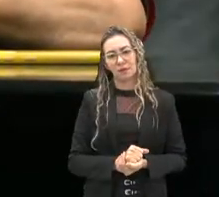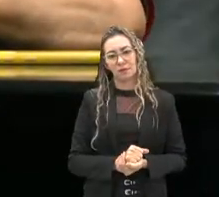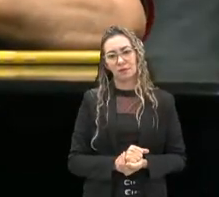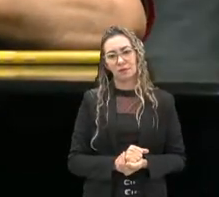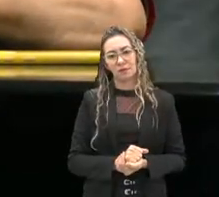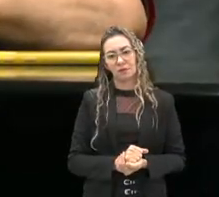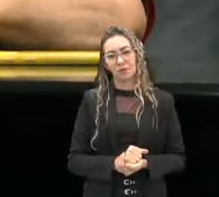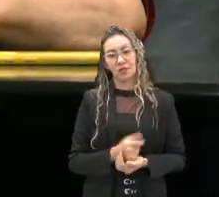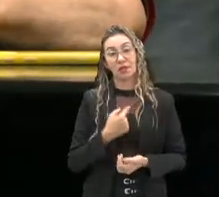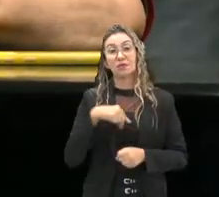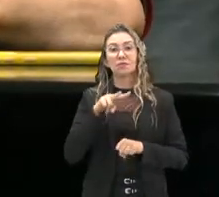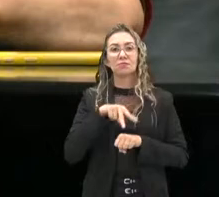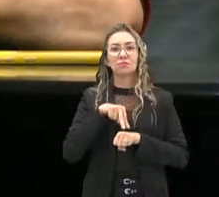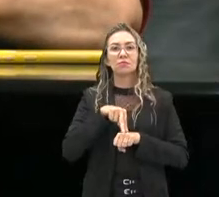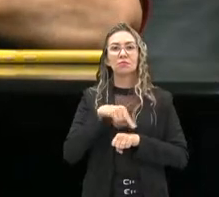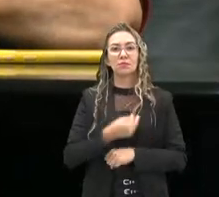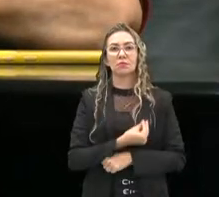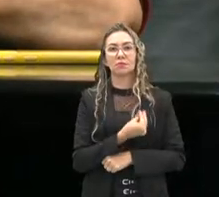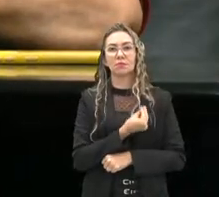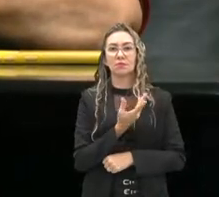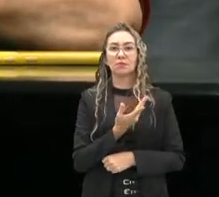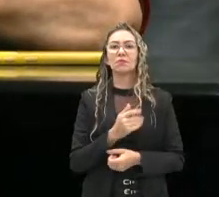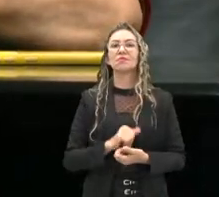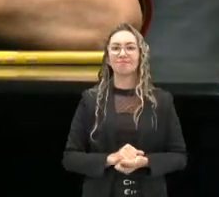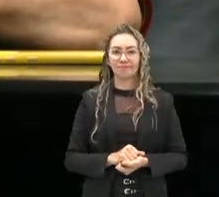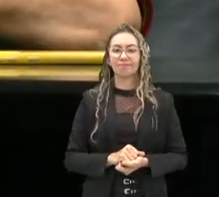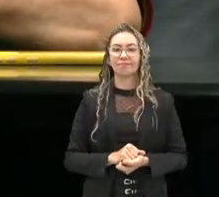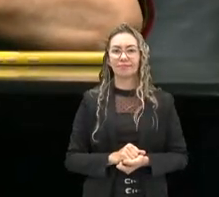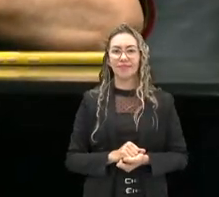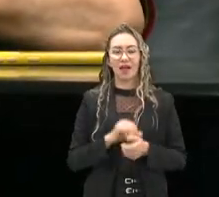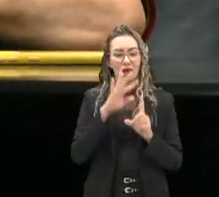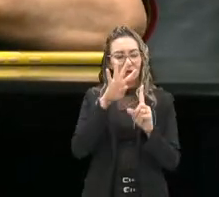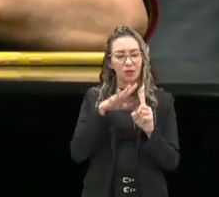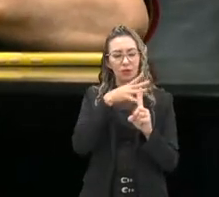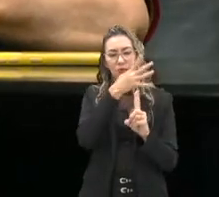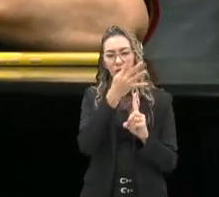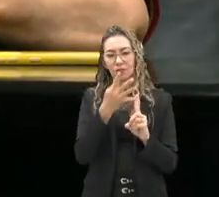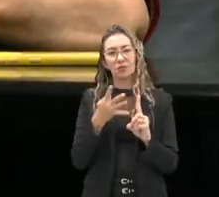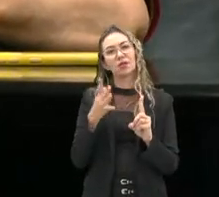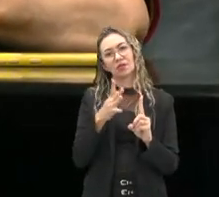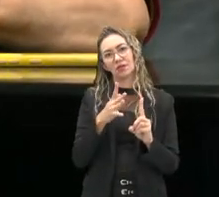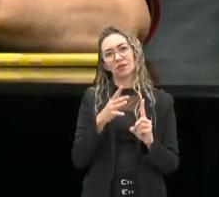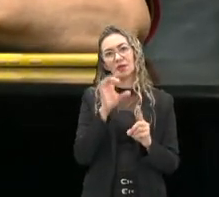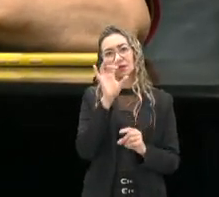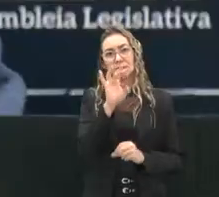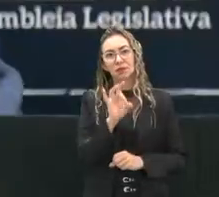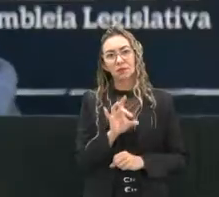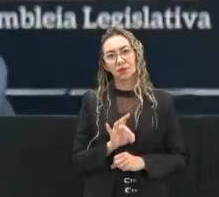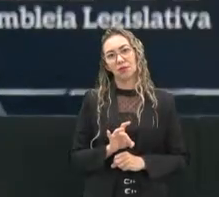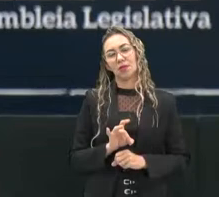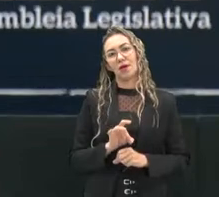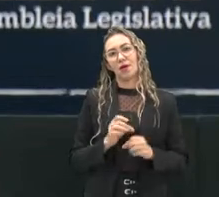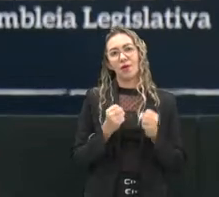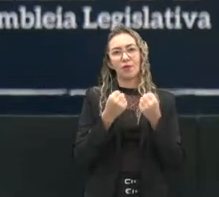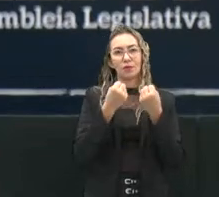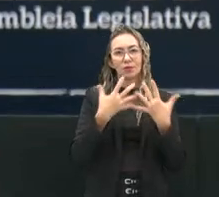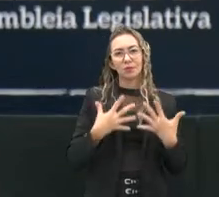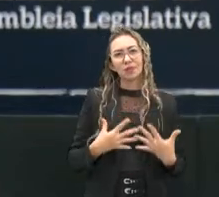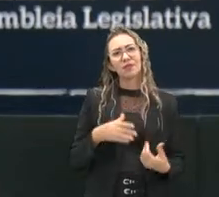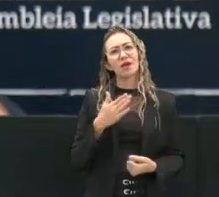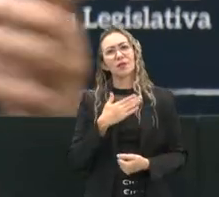de estar aqui hoje presente, nessa solenidade, falando sobre esse trabalho que